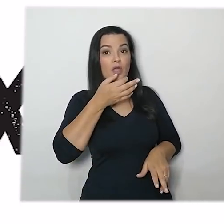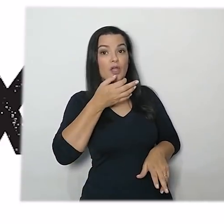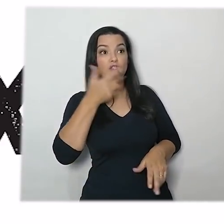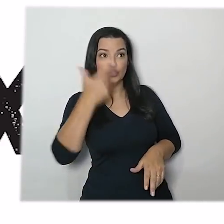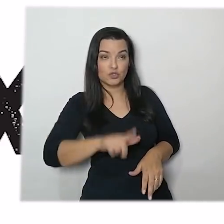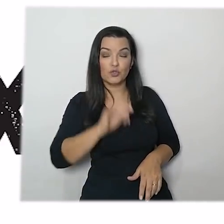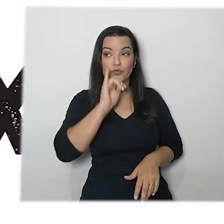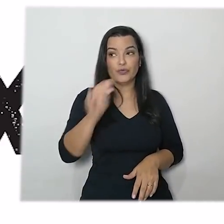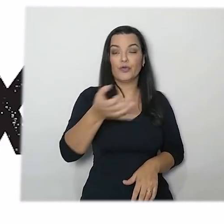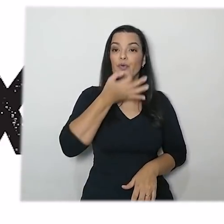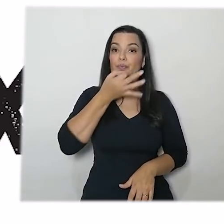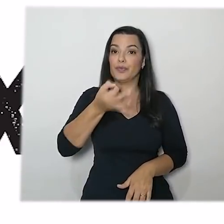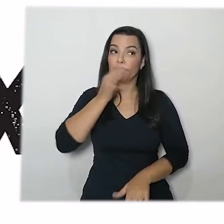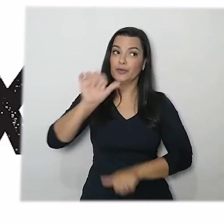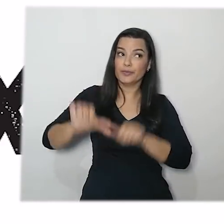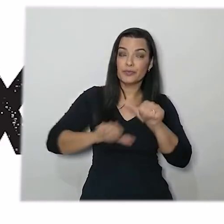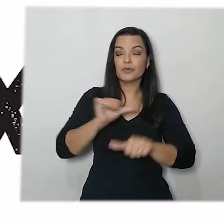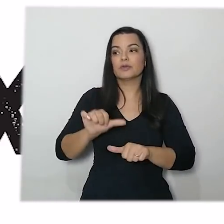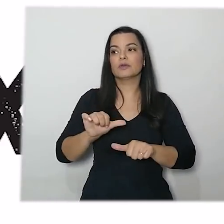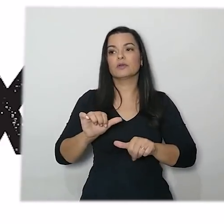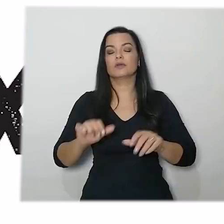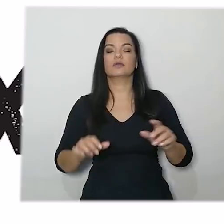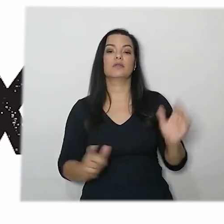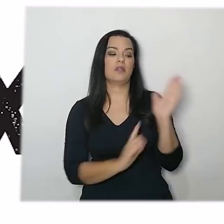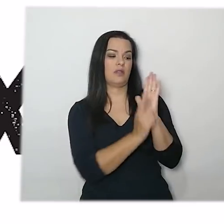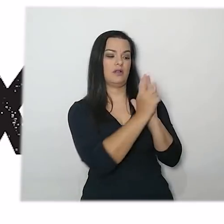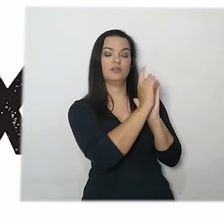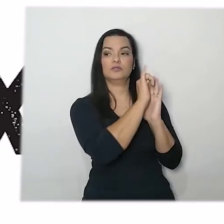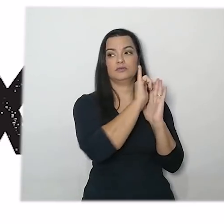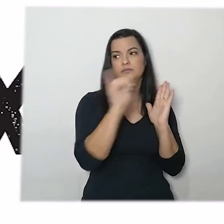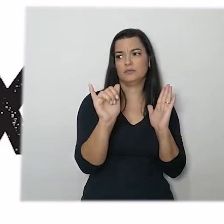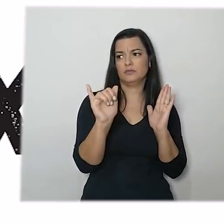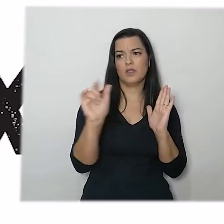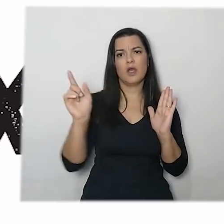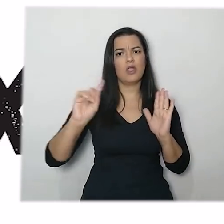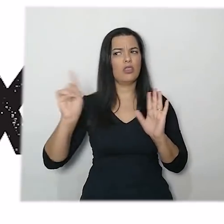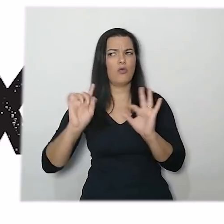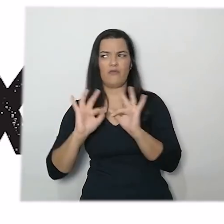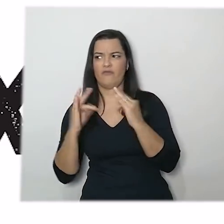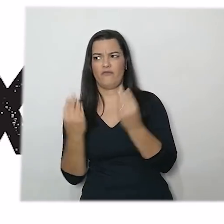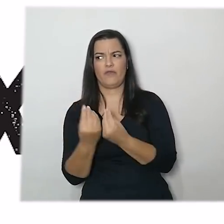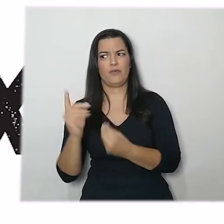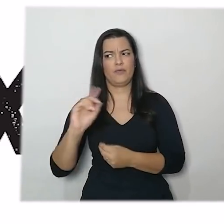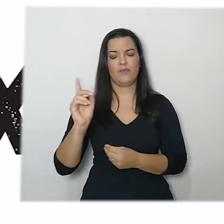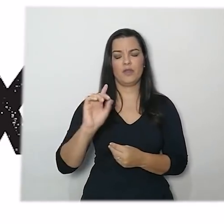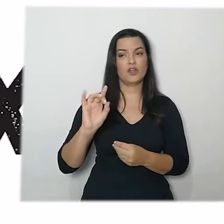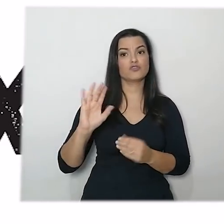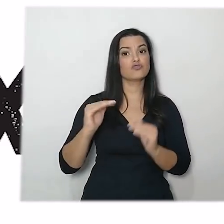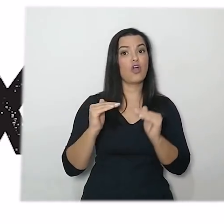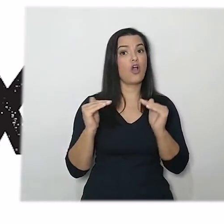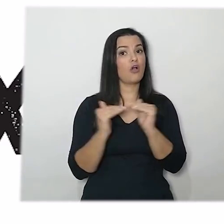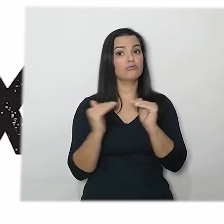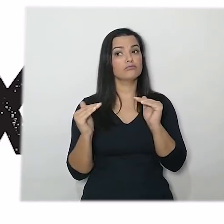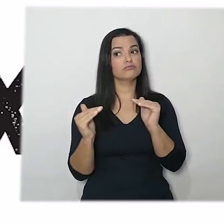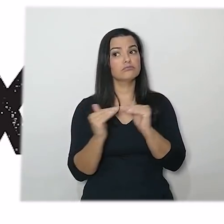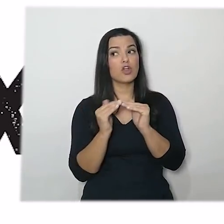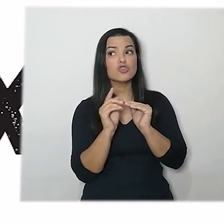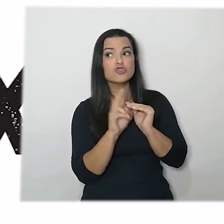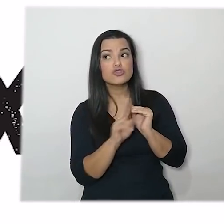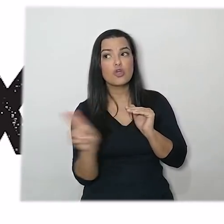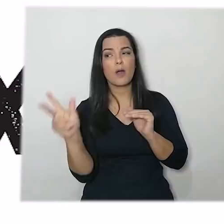É parente não, falou a lagartixa. É só uma coincidência de